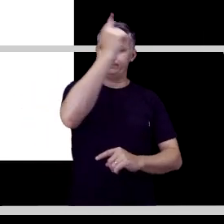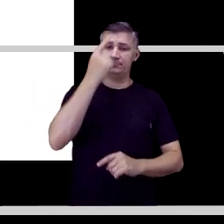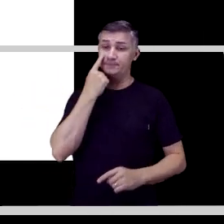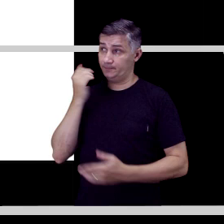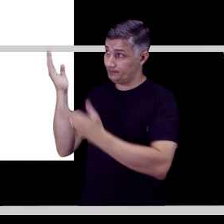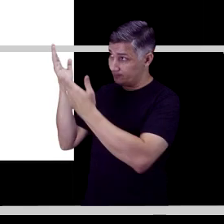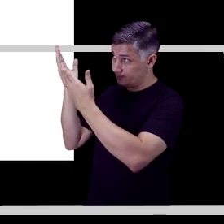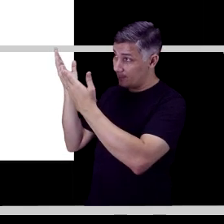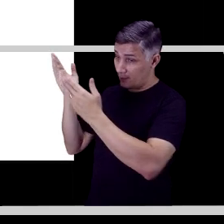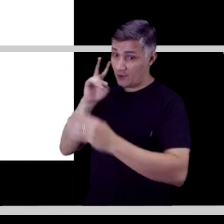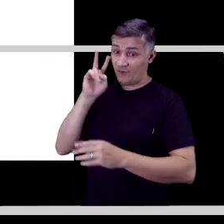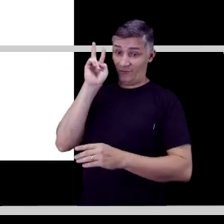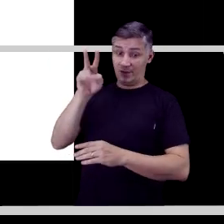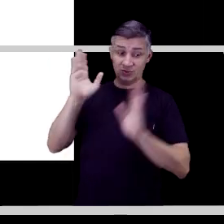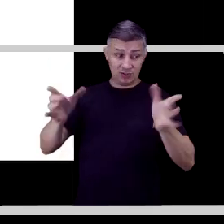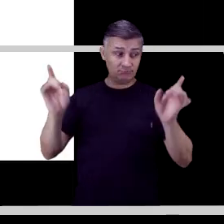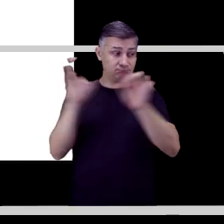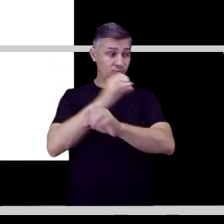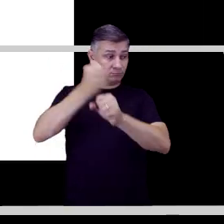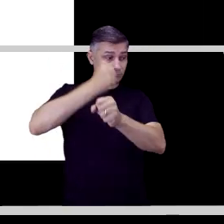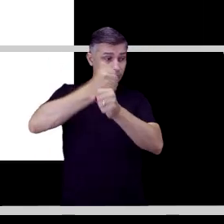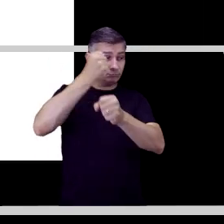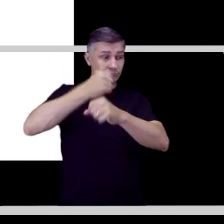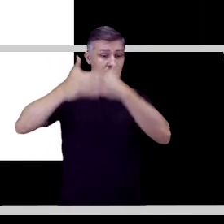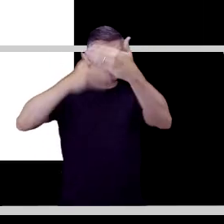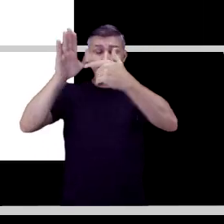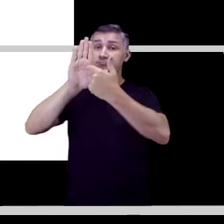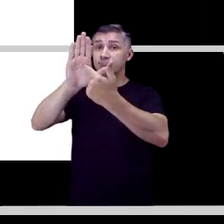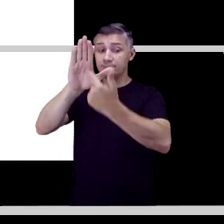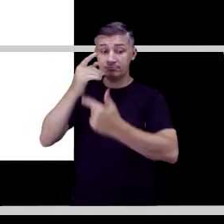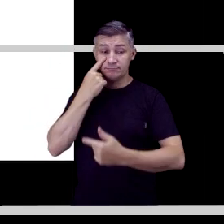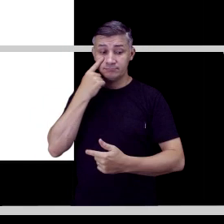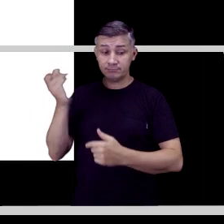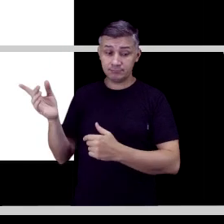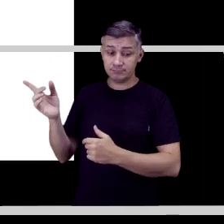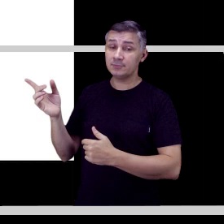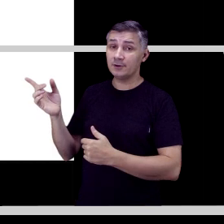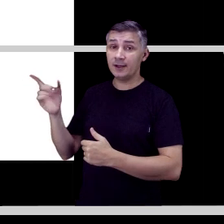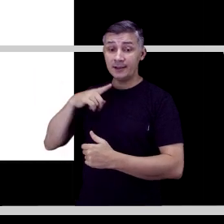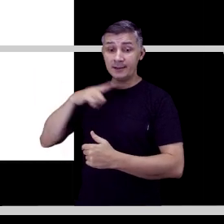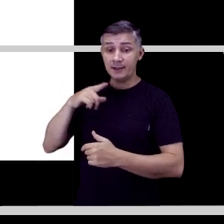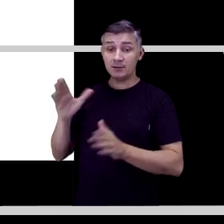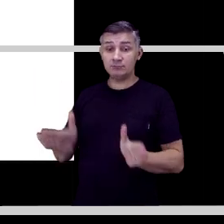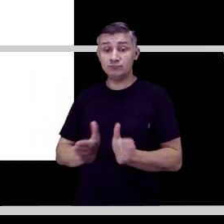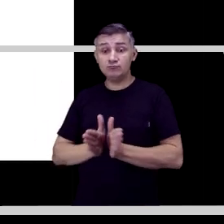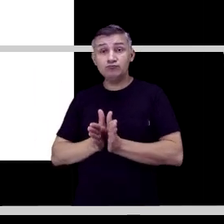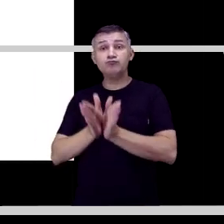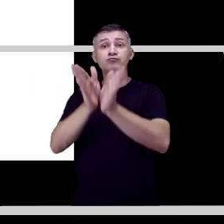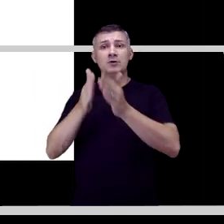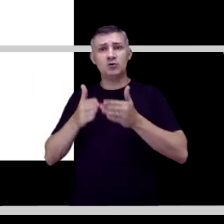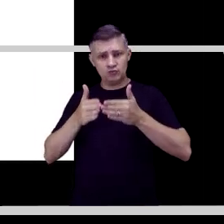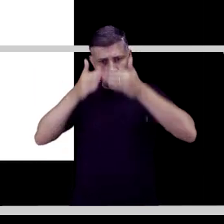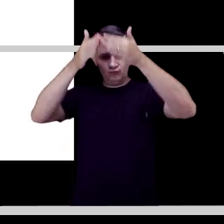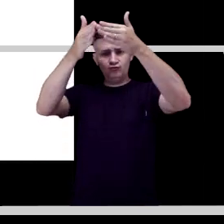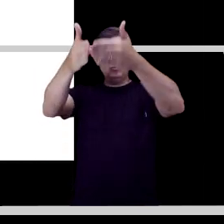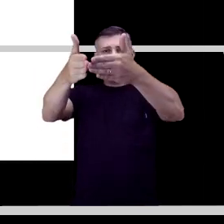com o pé direito mais alto, em torno de 6, 7 metros, mas de escala menor. Então, aqui a gente já vê uma imagem do